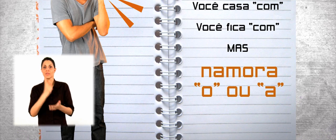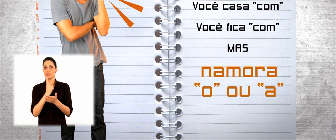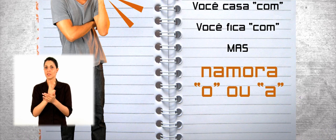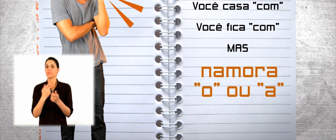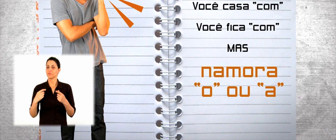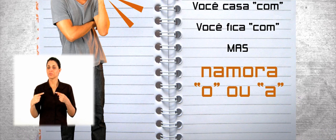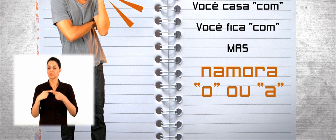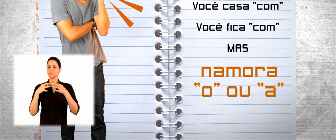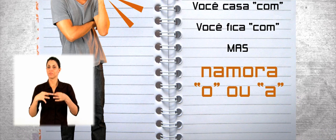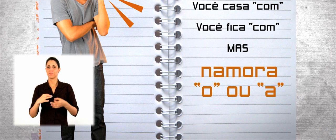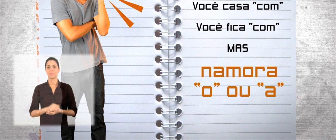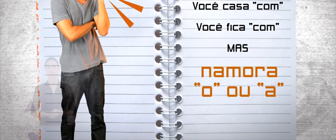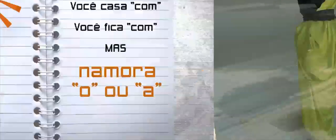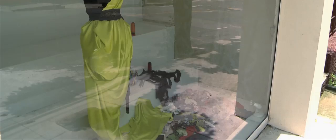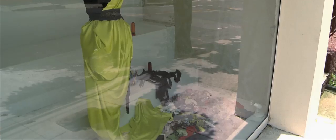a se entender.